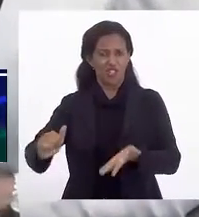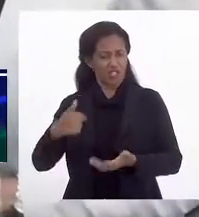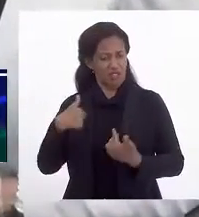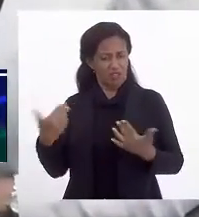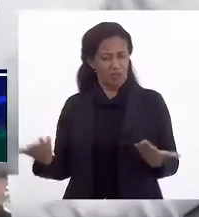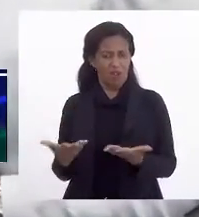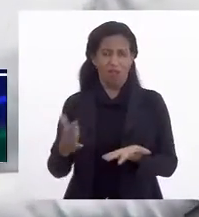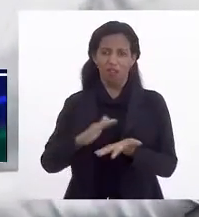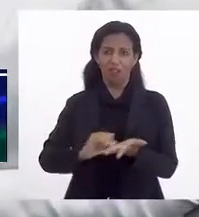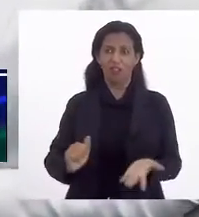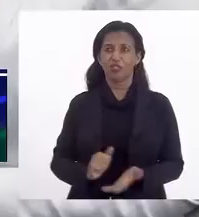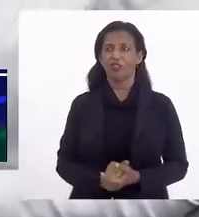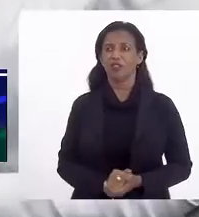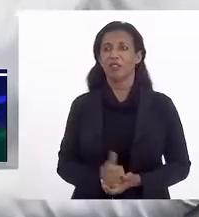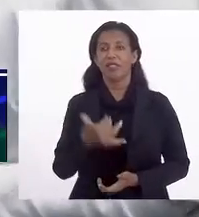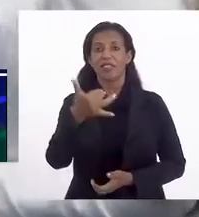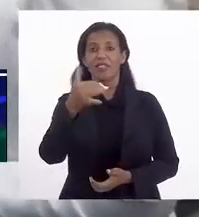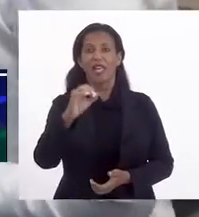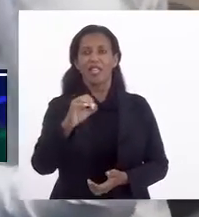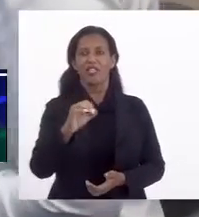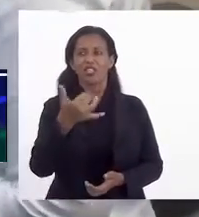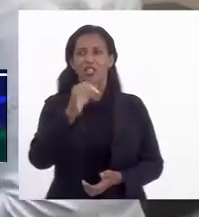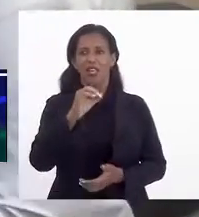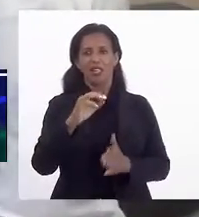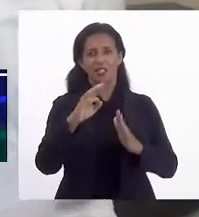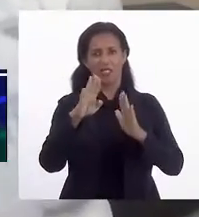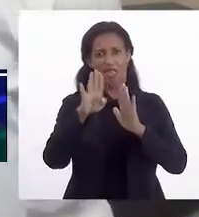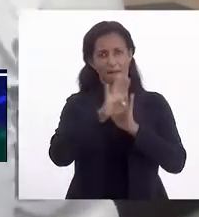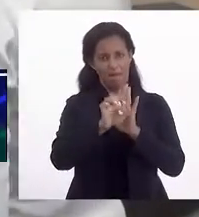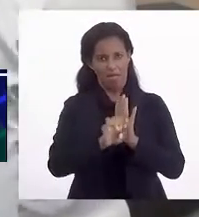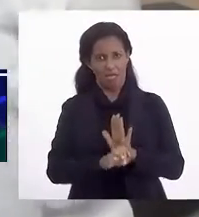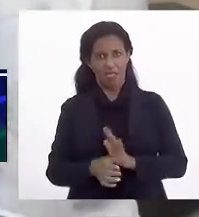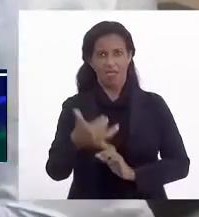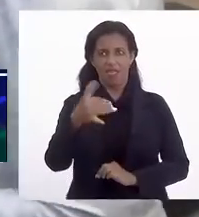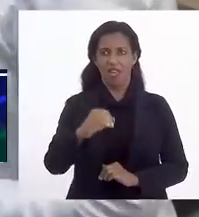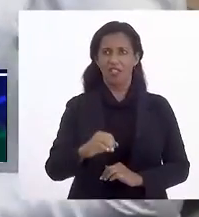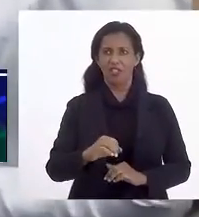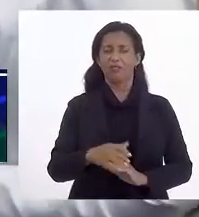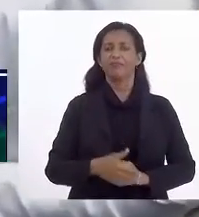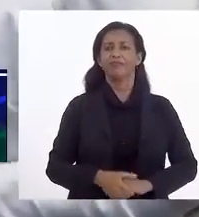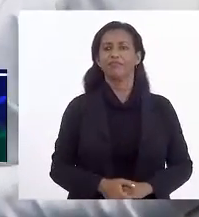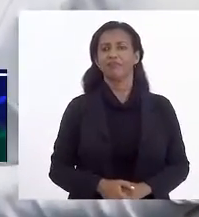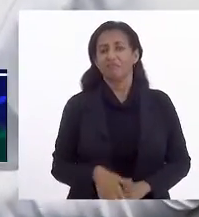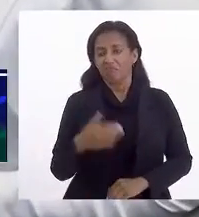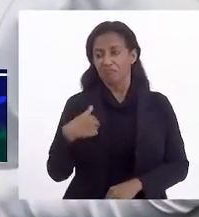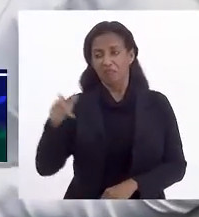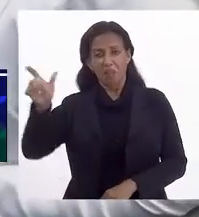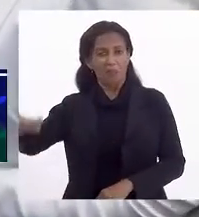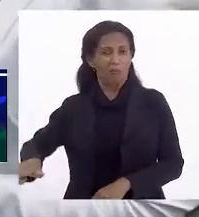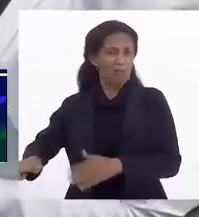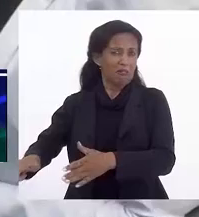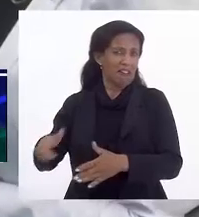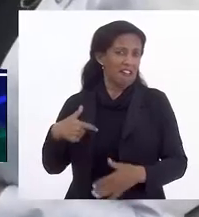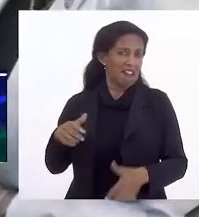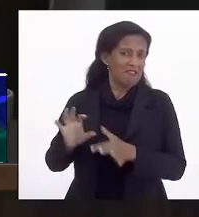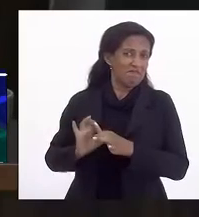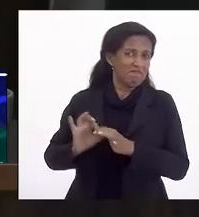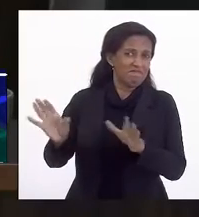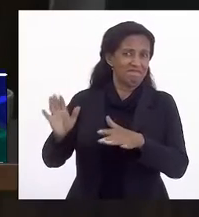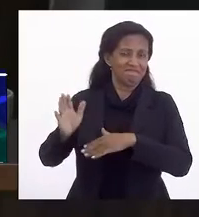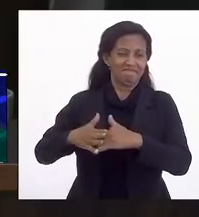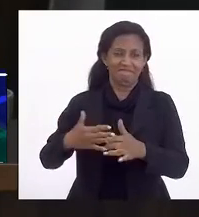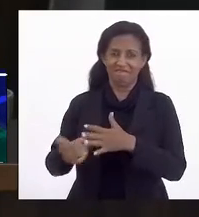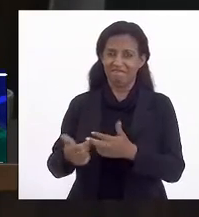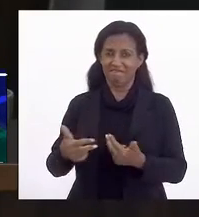Né? Mas a emenda tem 10 emendas. Ah, bom. Depois então, vamos trabalhar. Eu retiraria. Se for por ela, eu faço qualquer coisa. Tá certo. Né? Tá